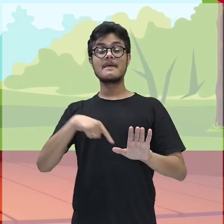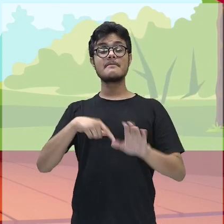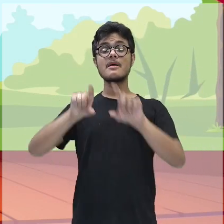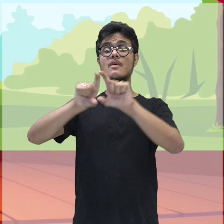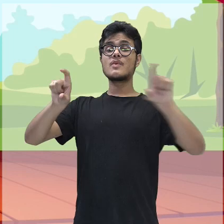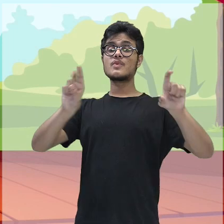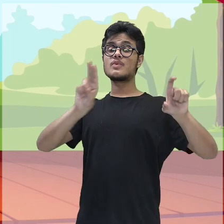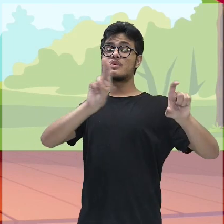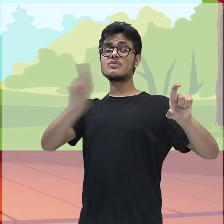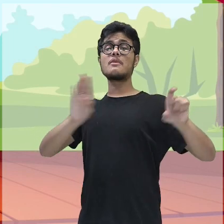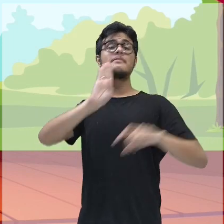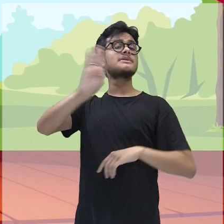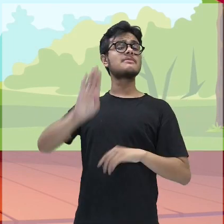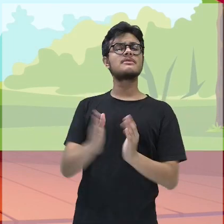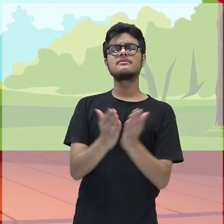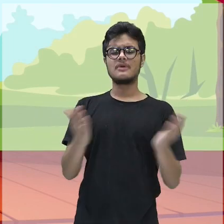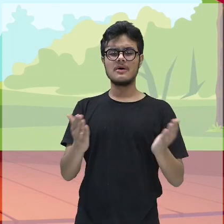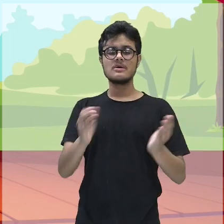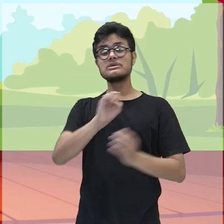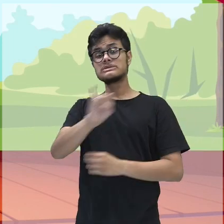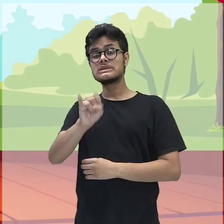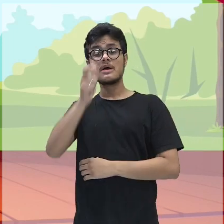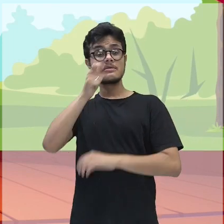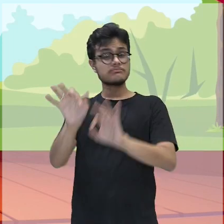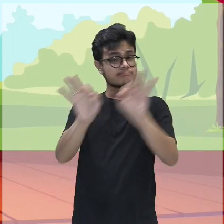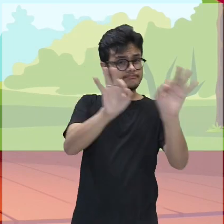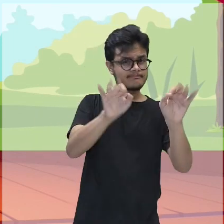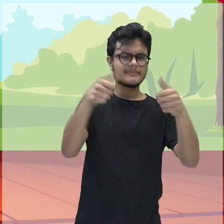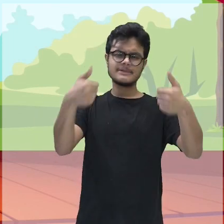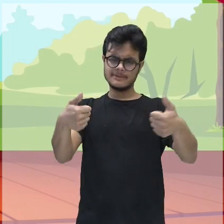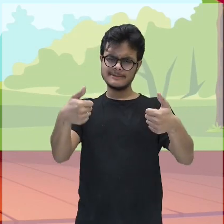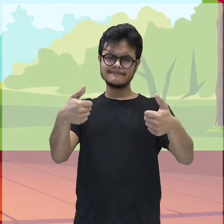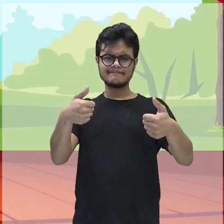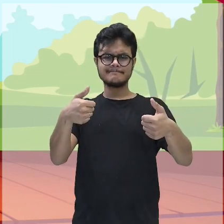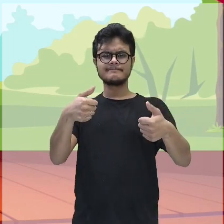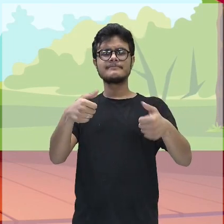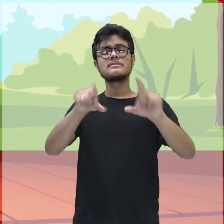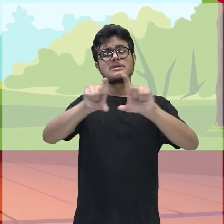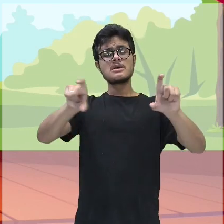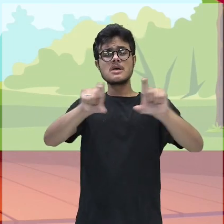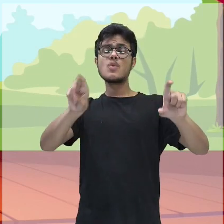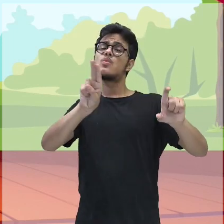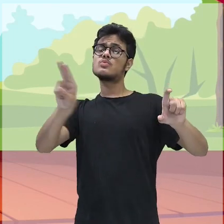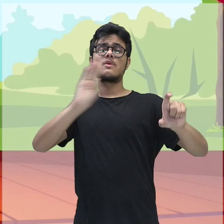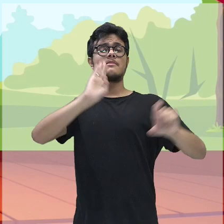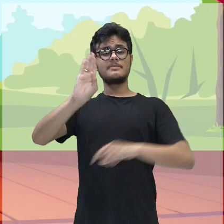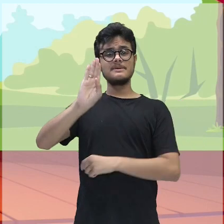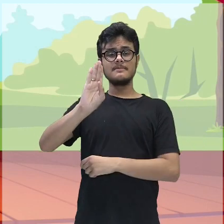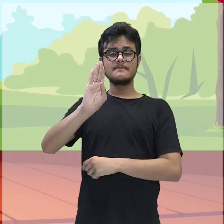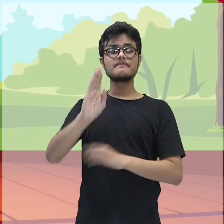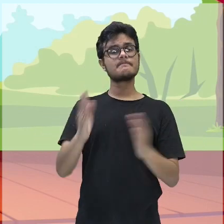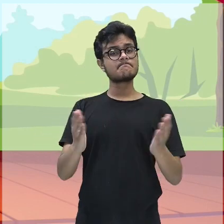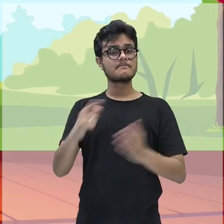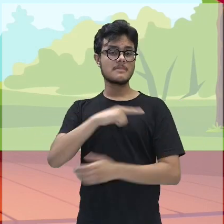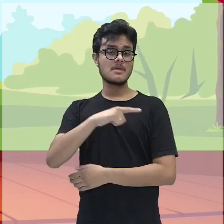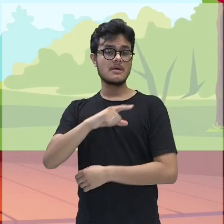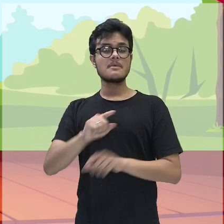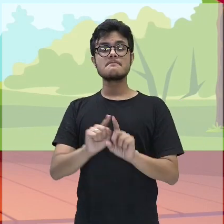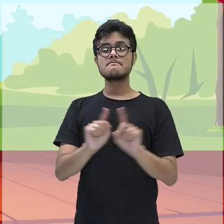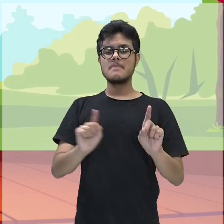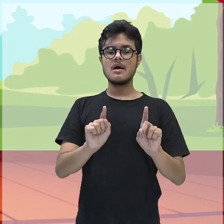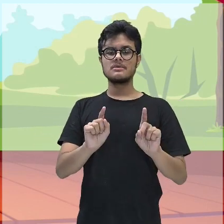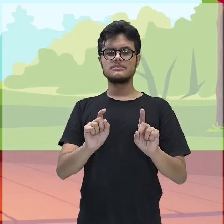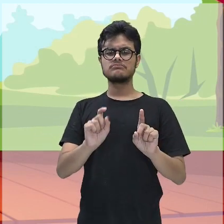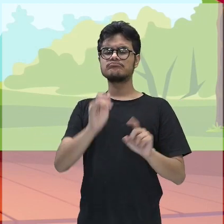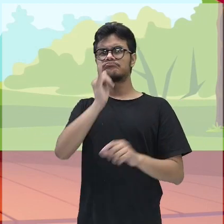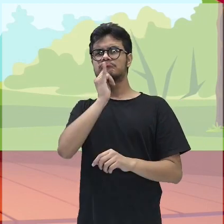é? Quando nós vamos assistir uma peça teatral ou um espetáculo teatral, nós temos o título. Mas quando você